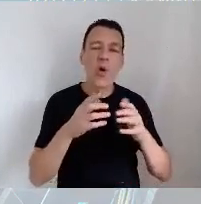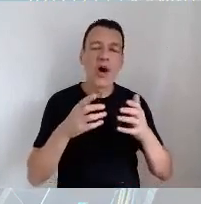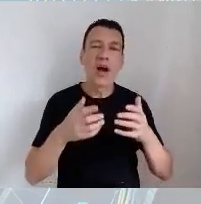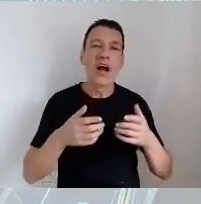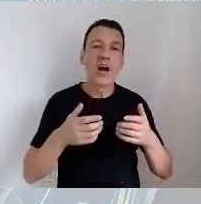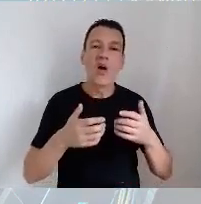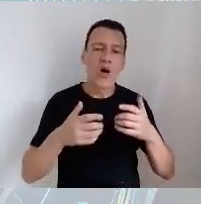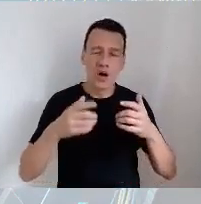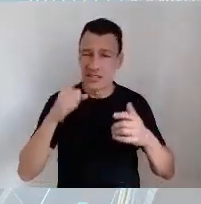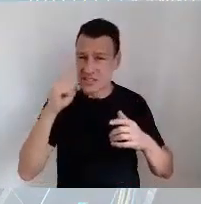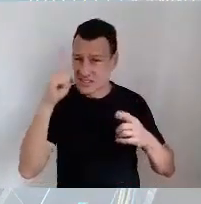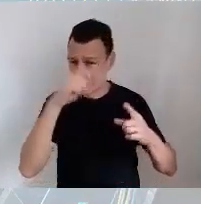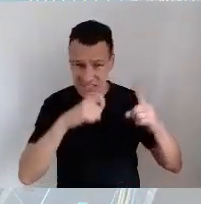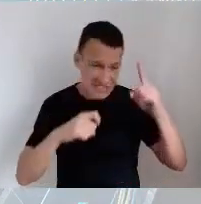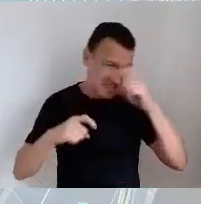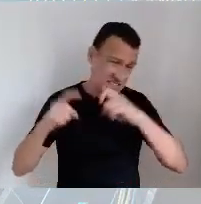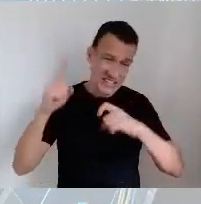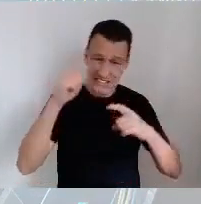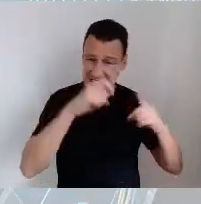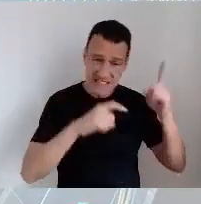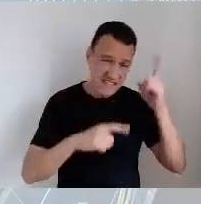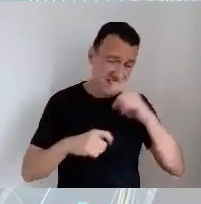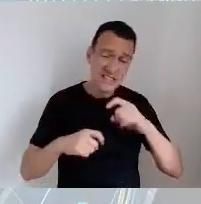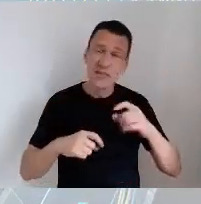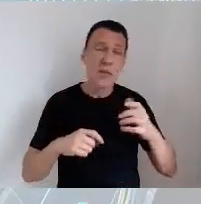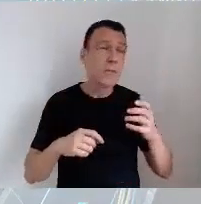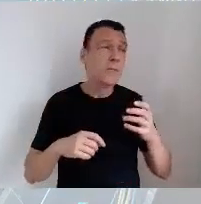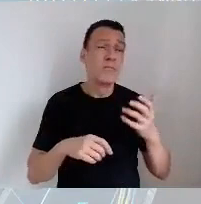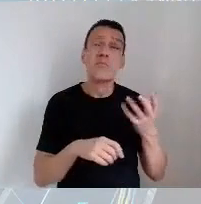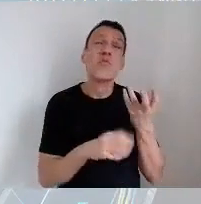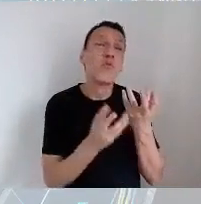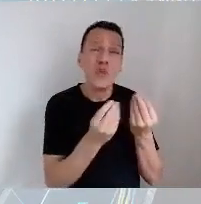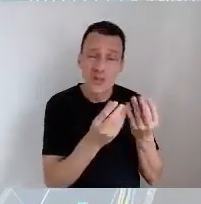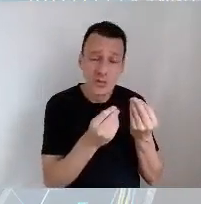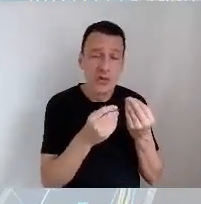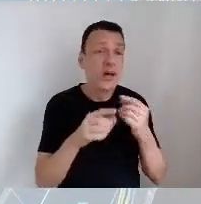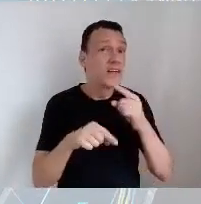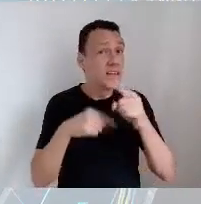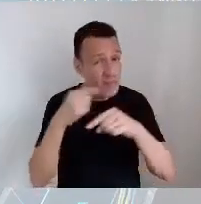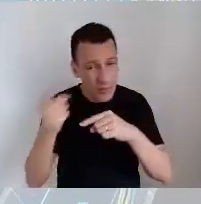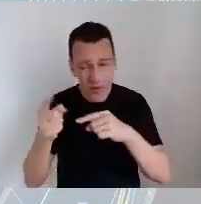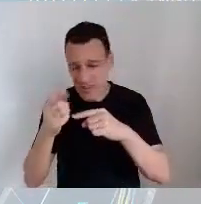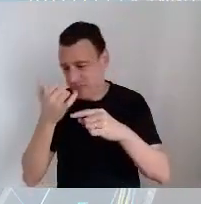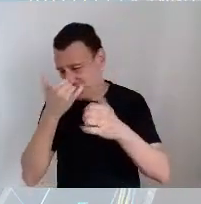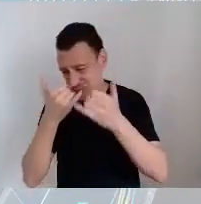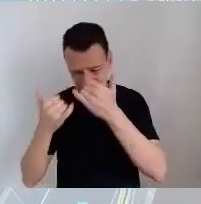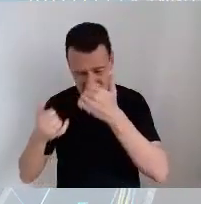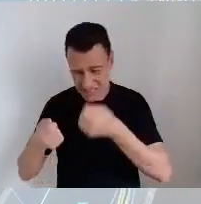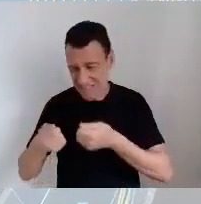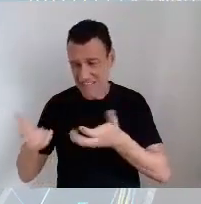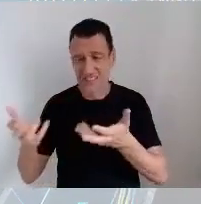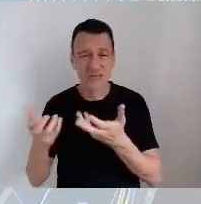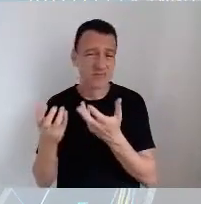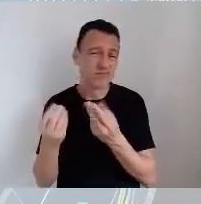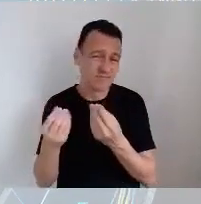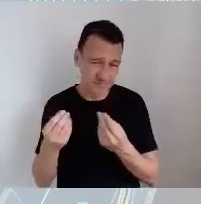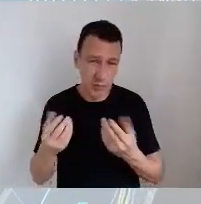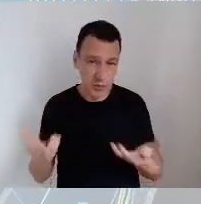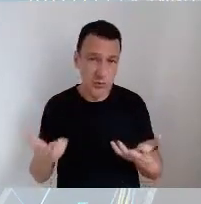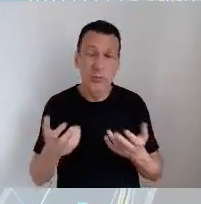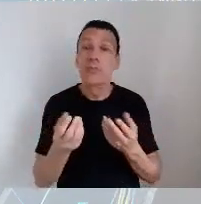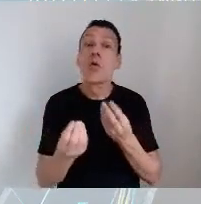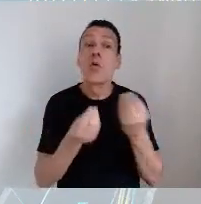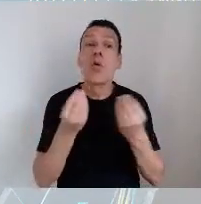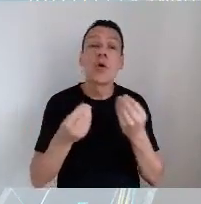complexidade necessária se revela em custo e esse é o ponto que a gente tem que tentar combater como é que eu consigo reduzir o custo da